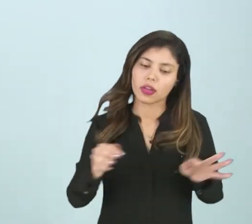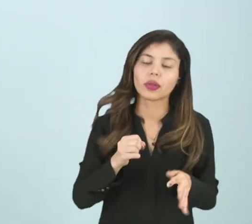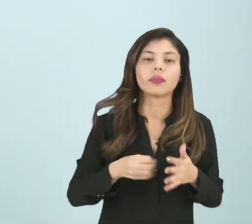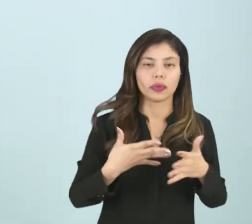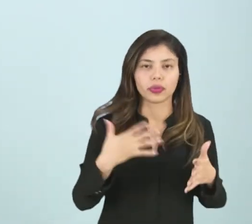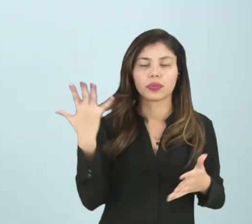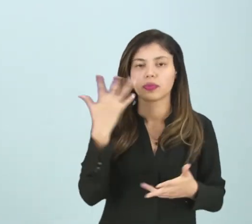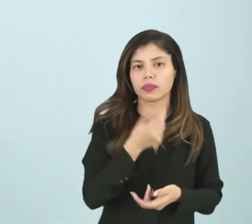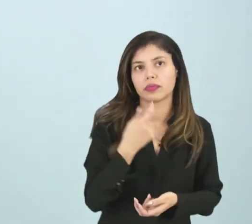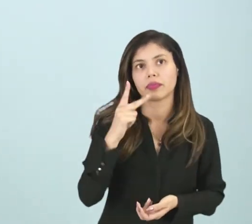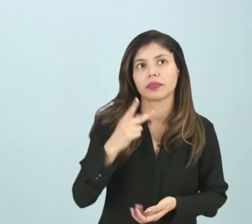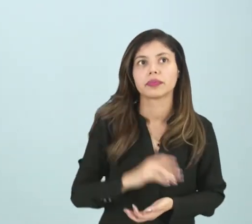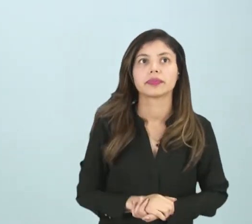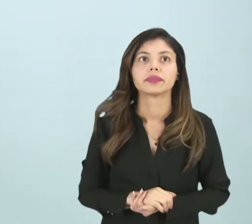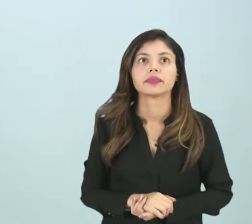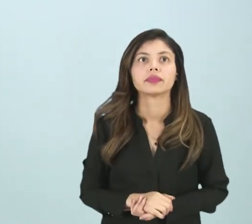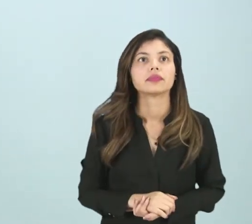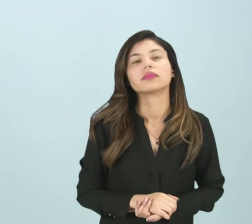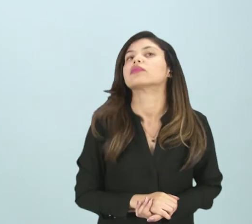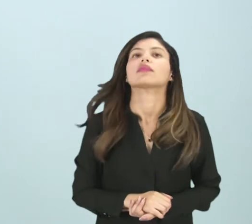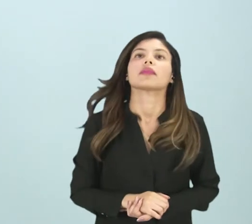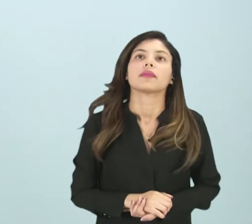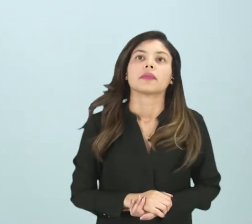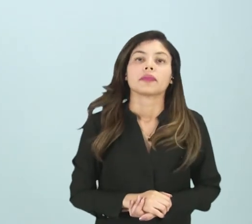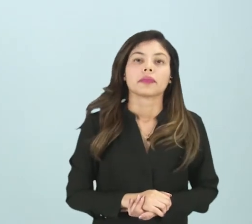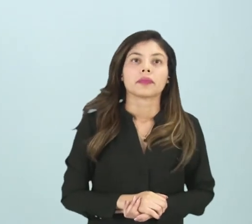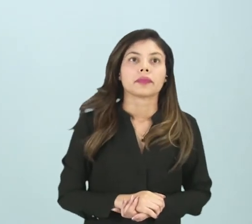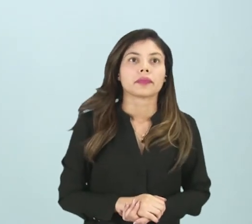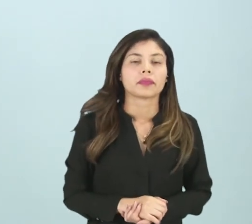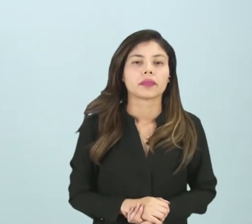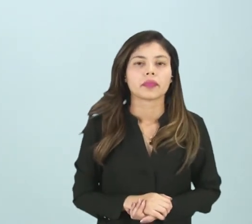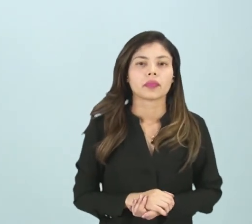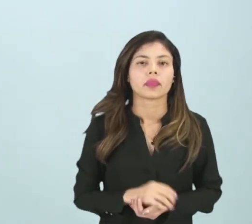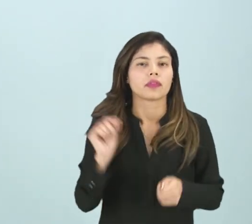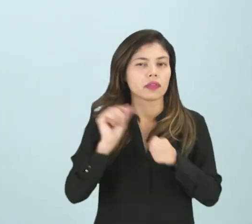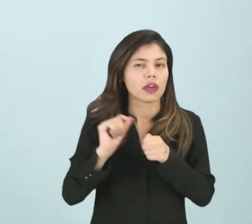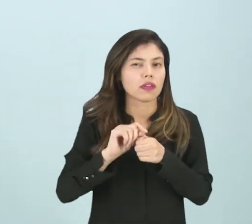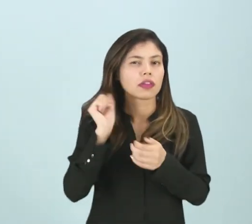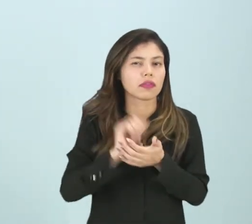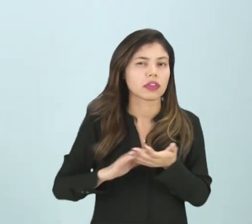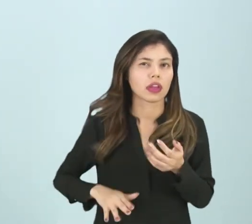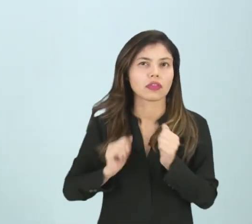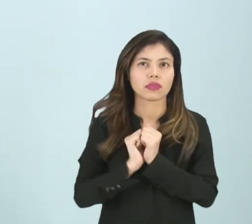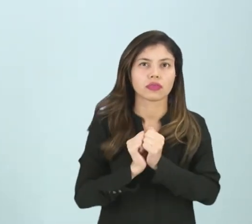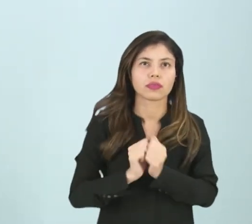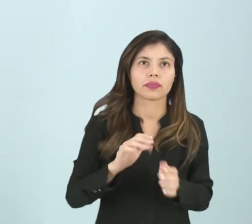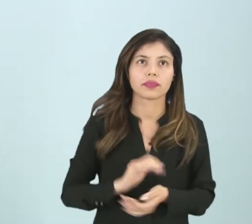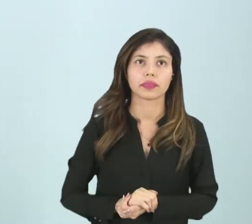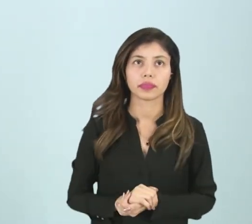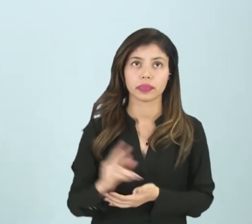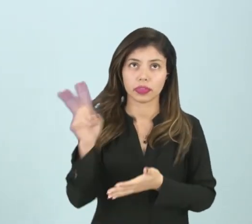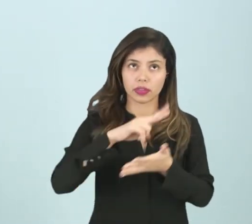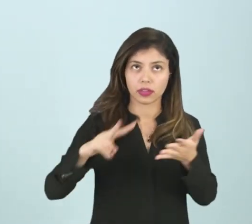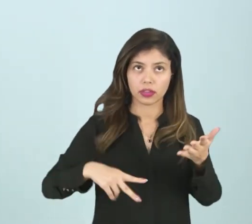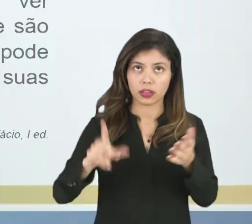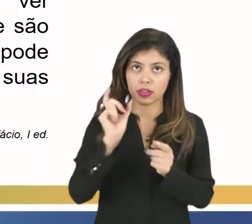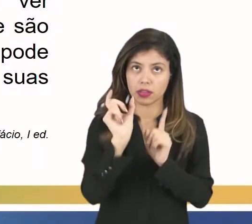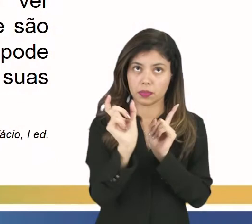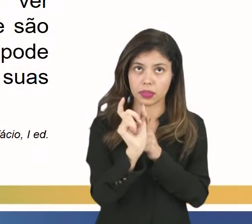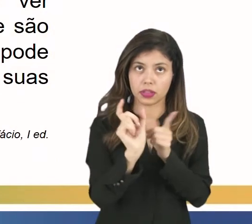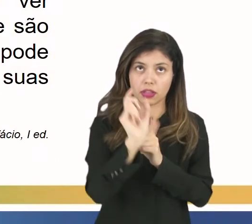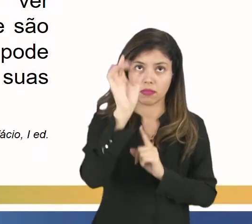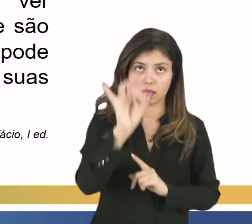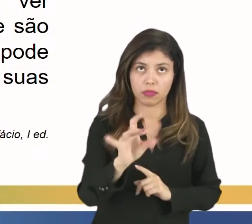traduz um pouco isso. Bem, e aí, gente, eu gostaria de fazer uma atividade com vocês. É a seguinte: leia as palavras de